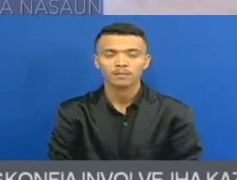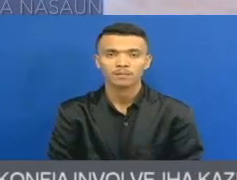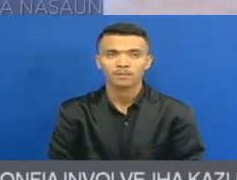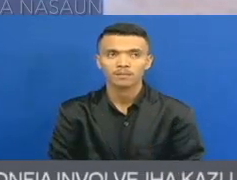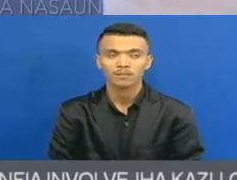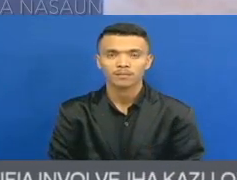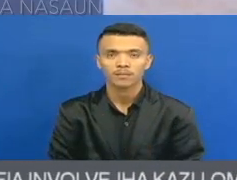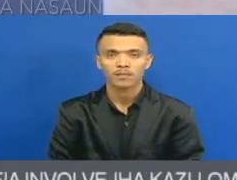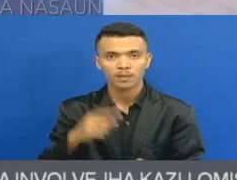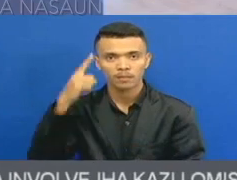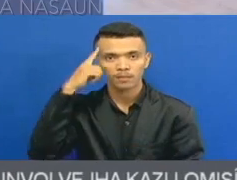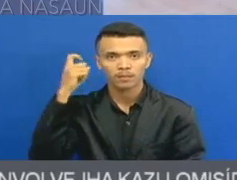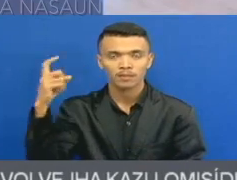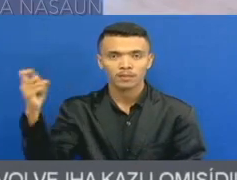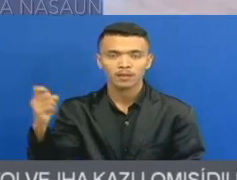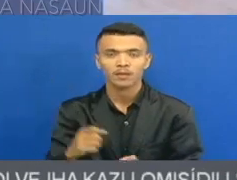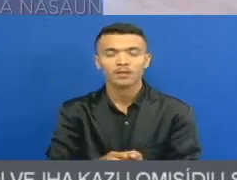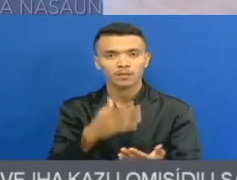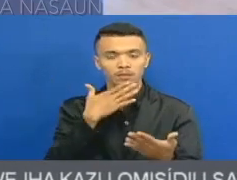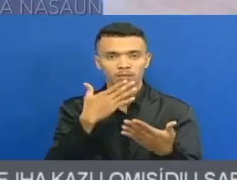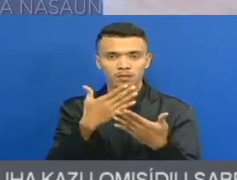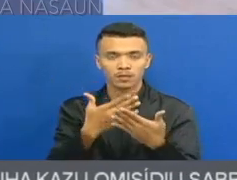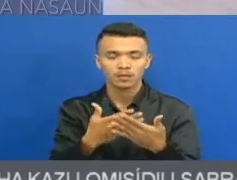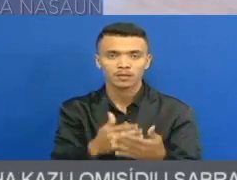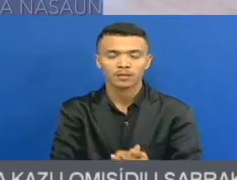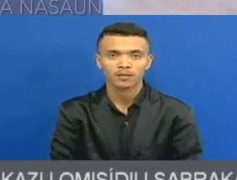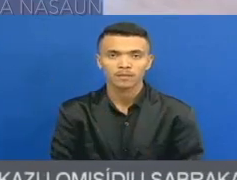Poi la hal may de. May de mo dia quando la pede.